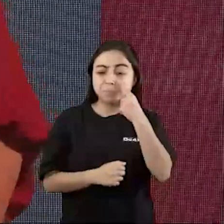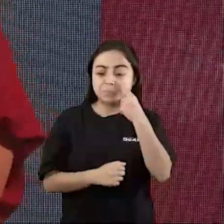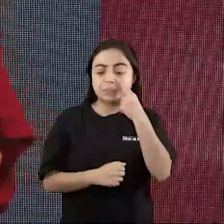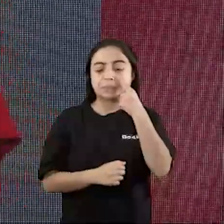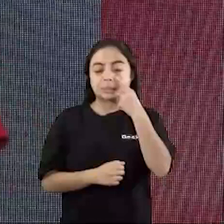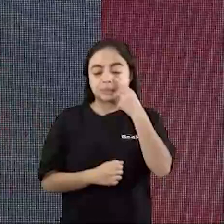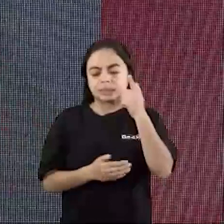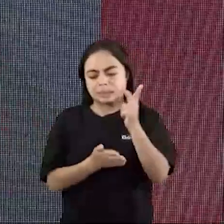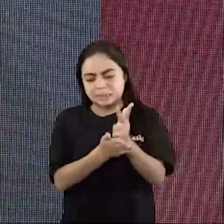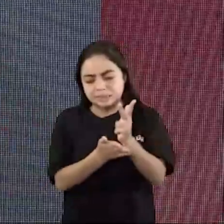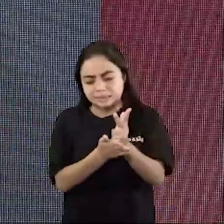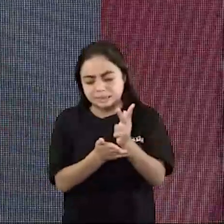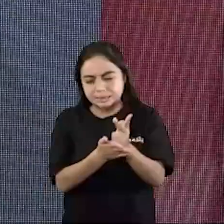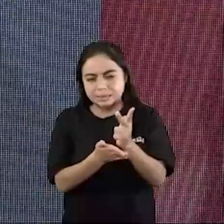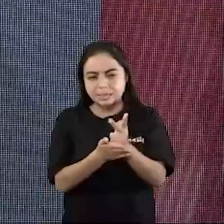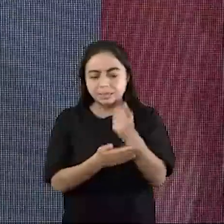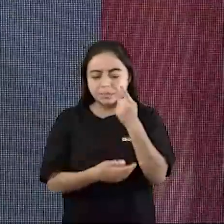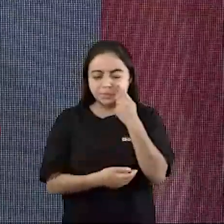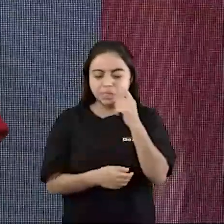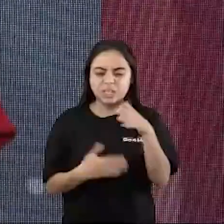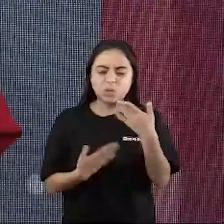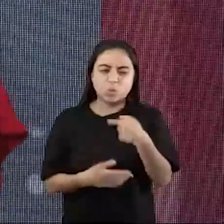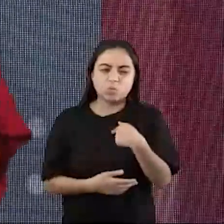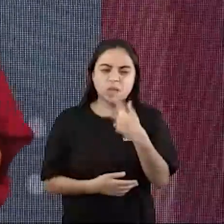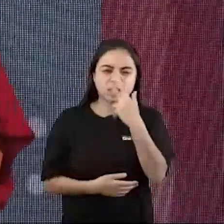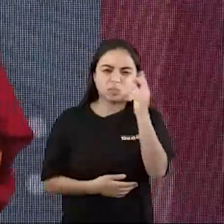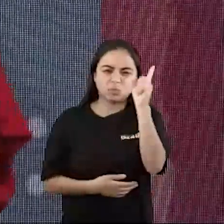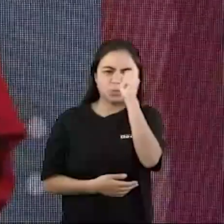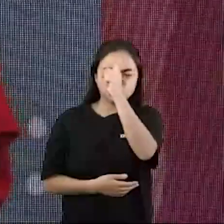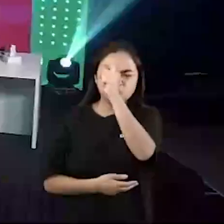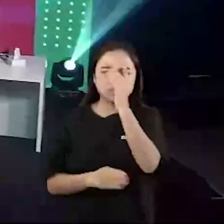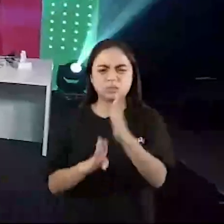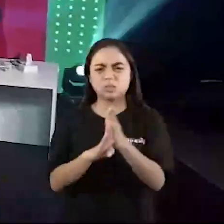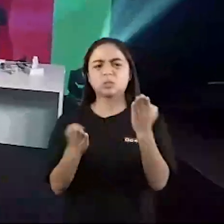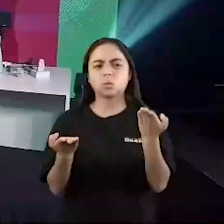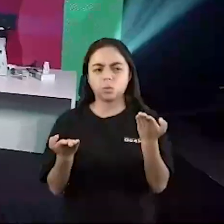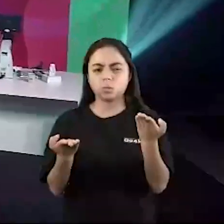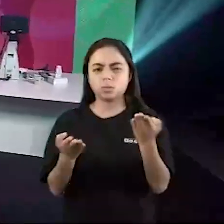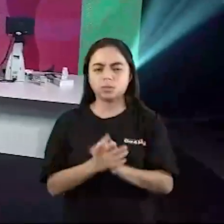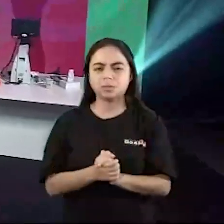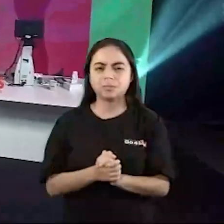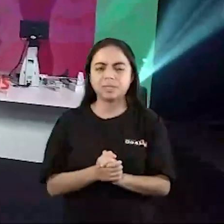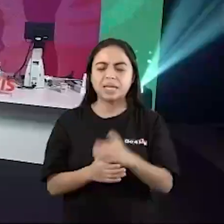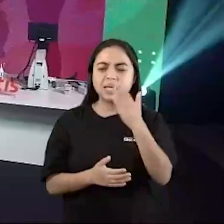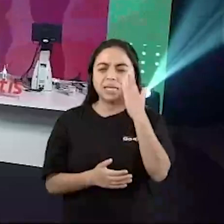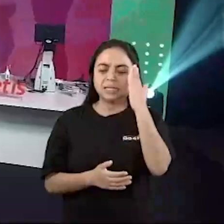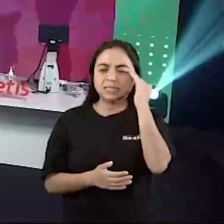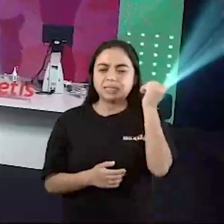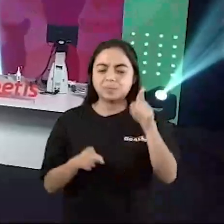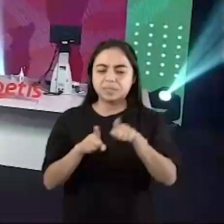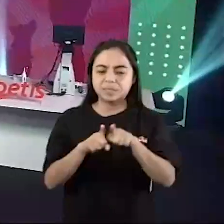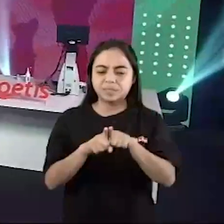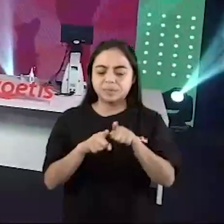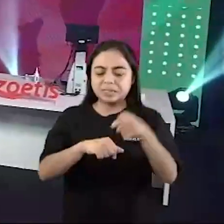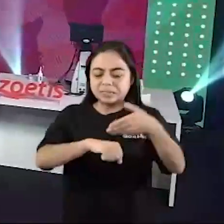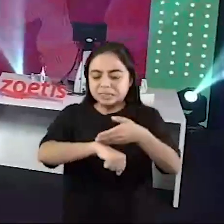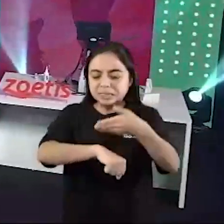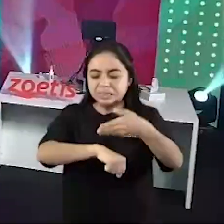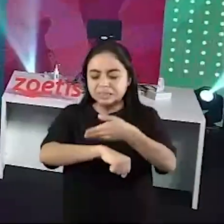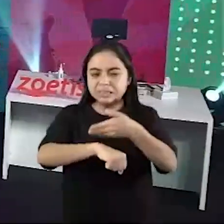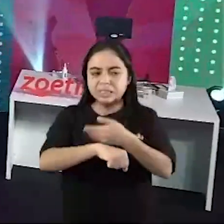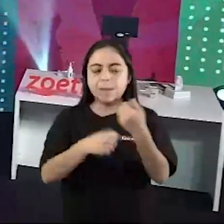muito frequente, eu acho que é muito difícil que você encontre. E a gente sabe que o exame parasitológico de raspado cutâneo ele